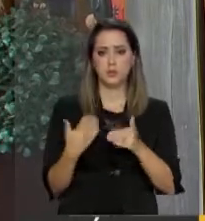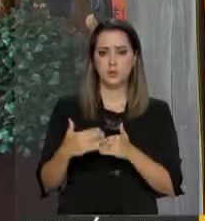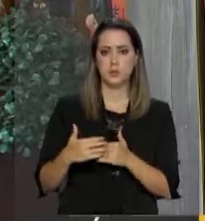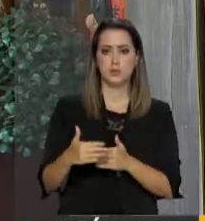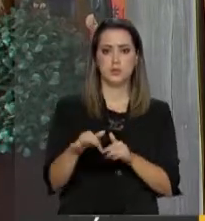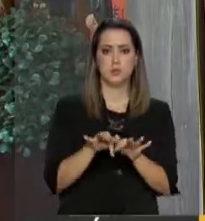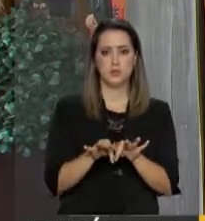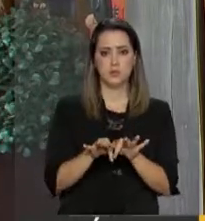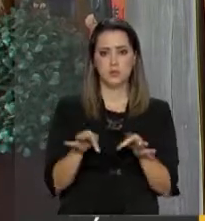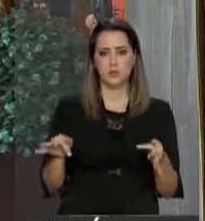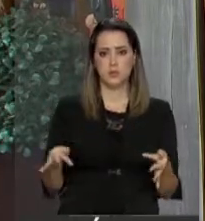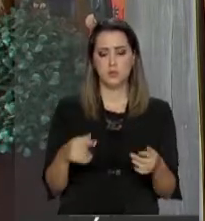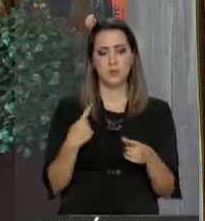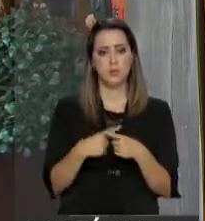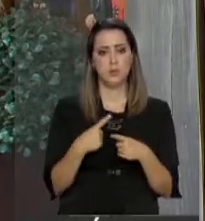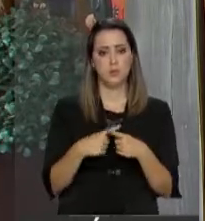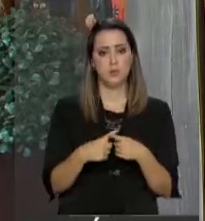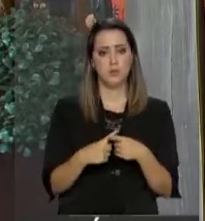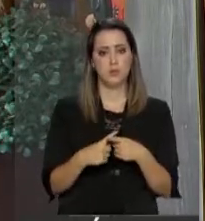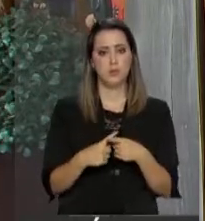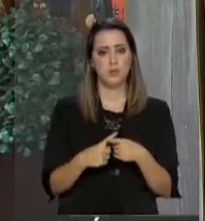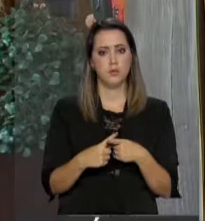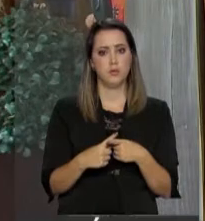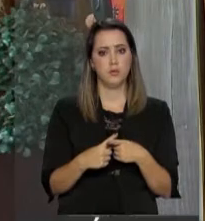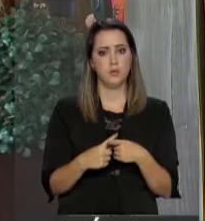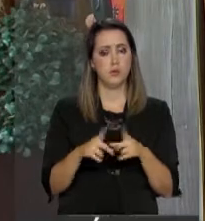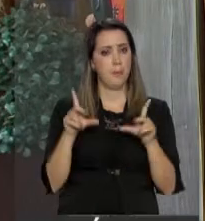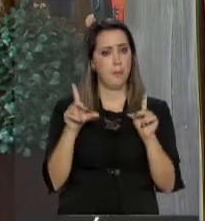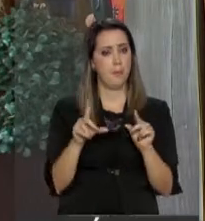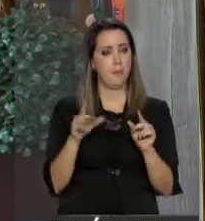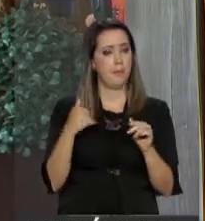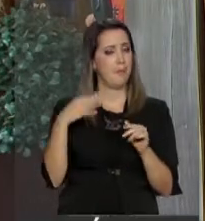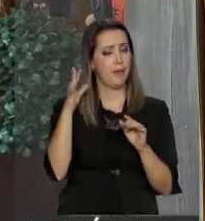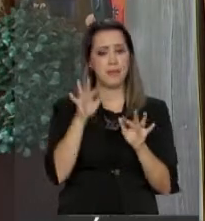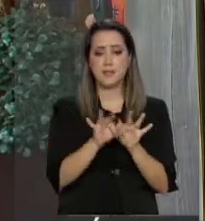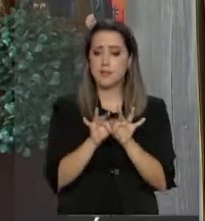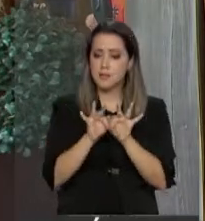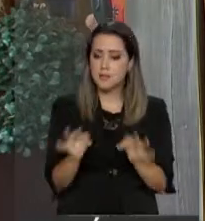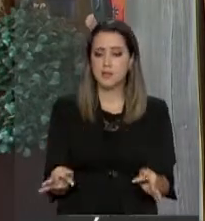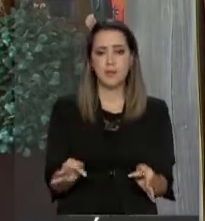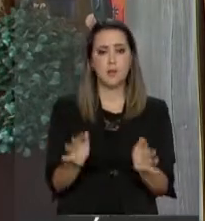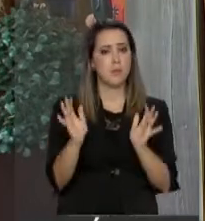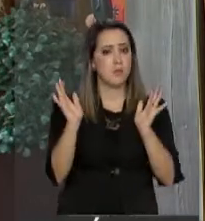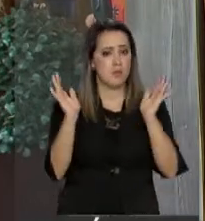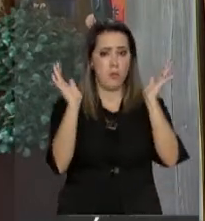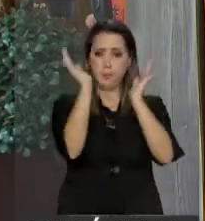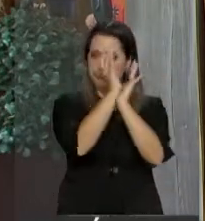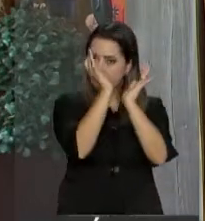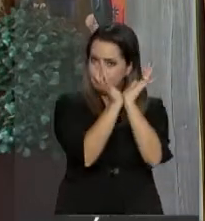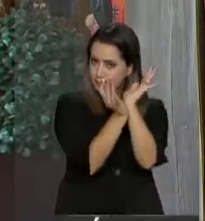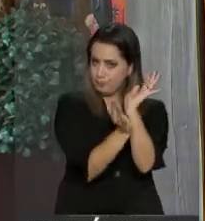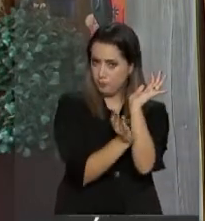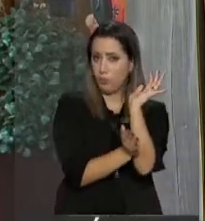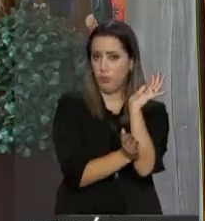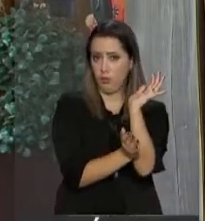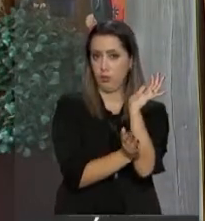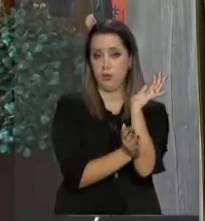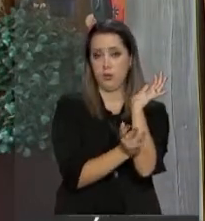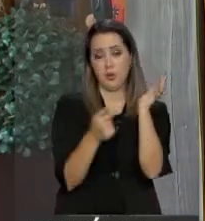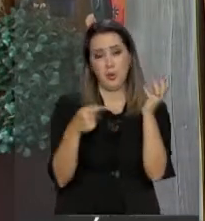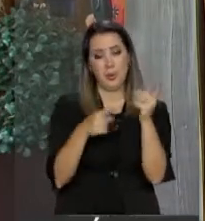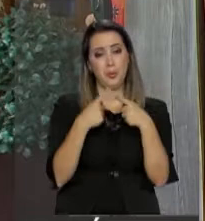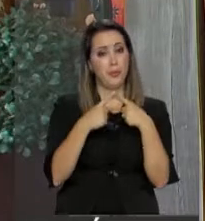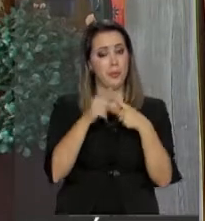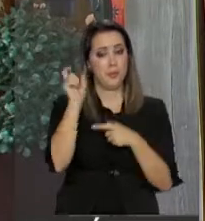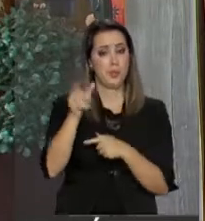no simples é exatamente por menos burocracia é por que acho que o empreendedor ele tem tantas tarefas diárias